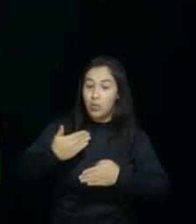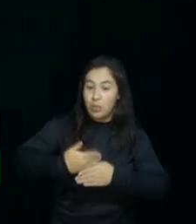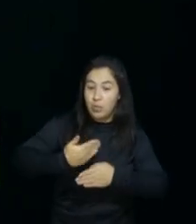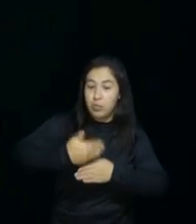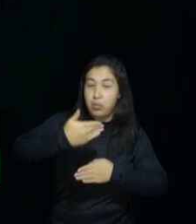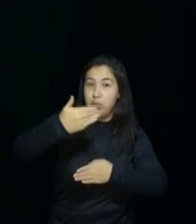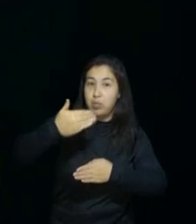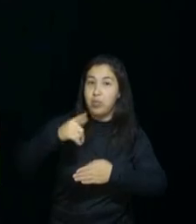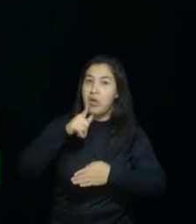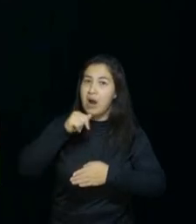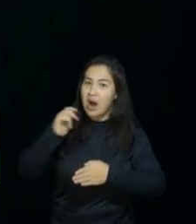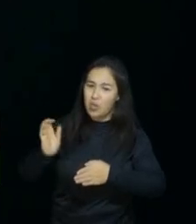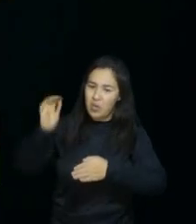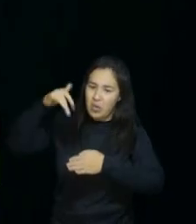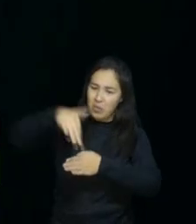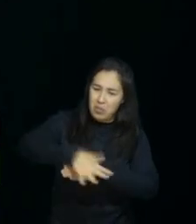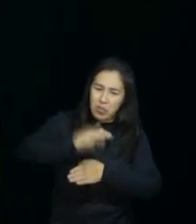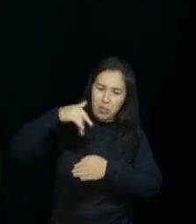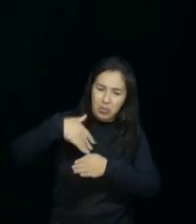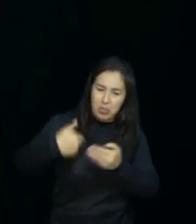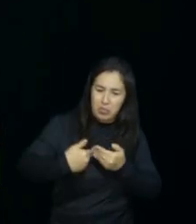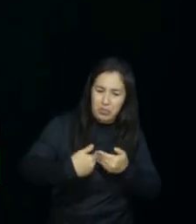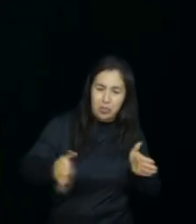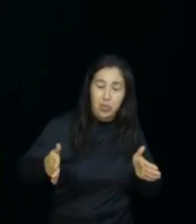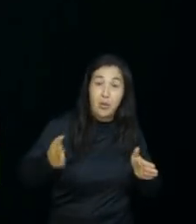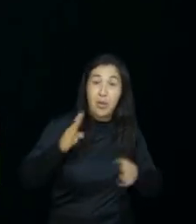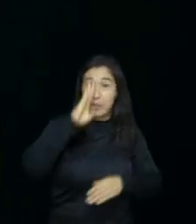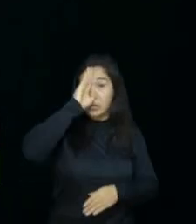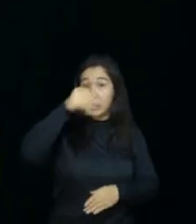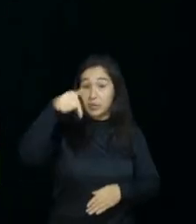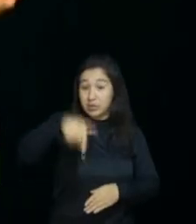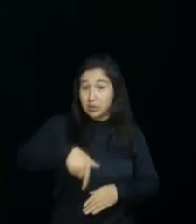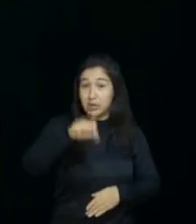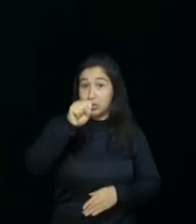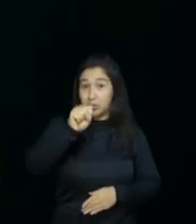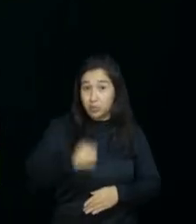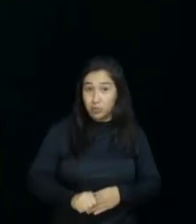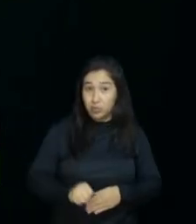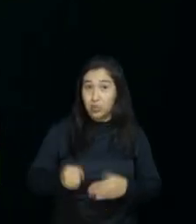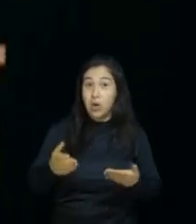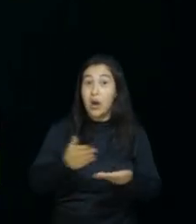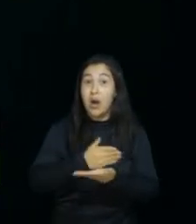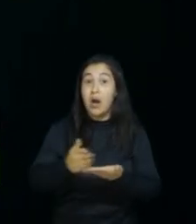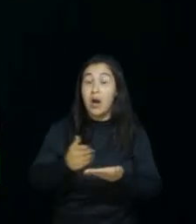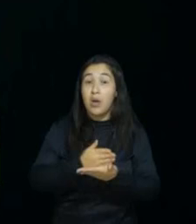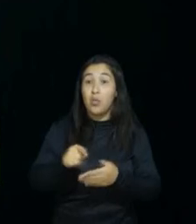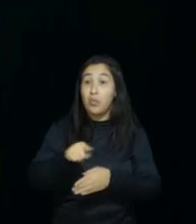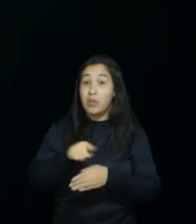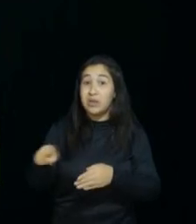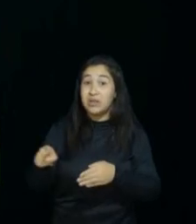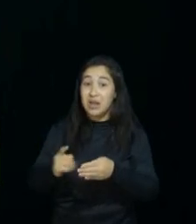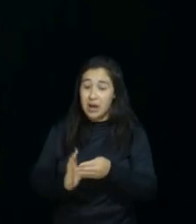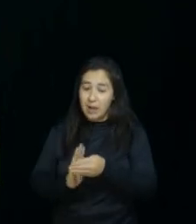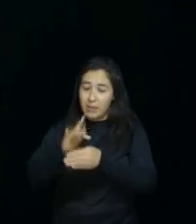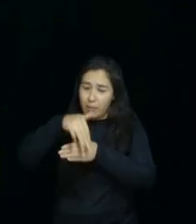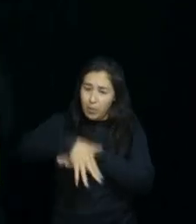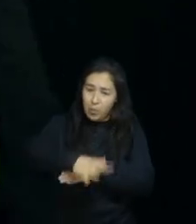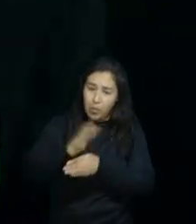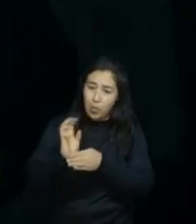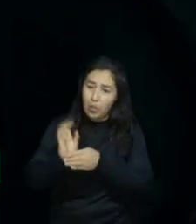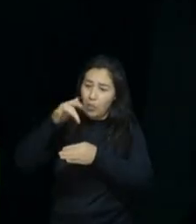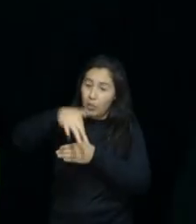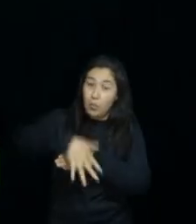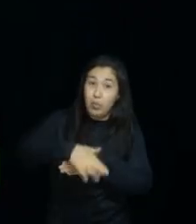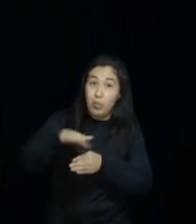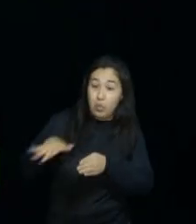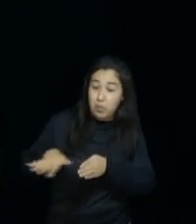estouraram, principalmente aqui no sul do país, algumas verteram em situações que nunca tinham ocorrido, porque esses